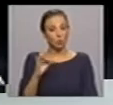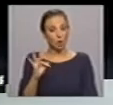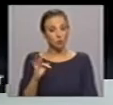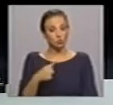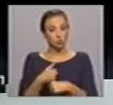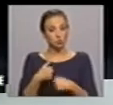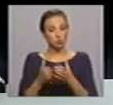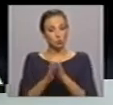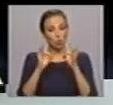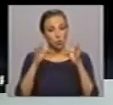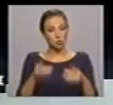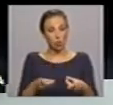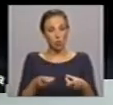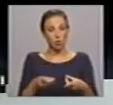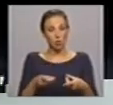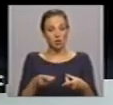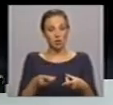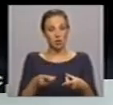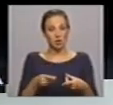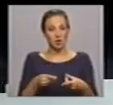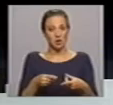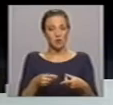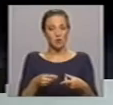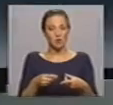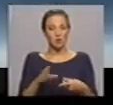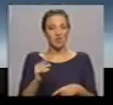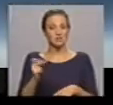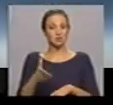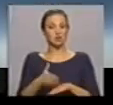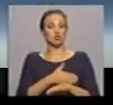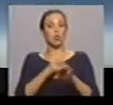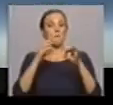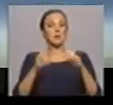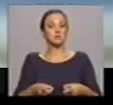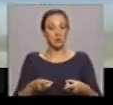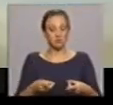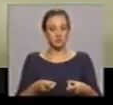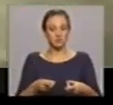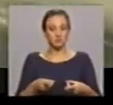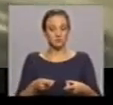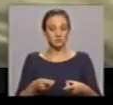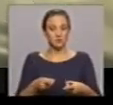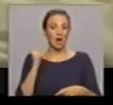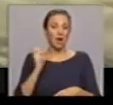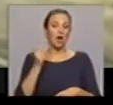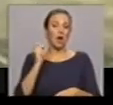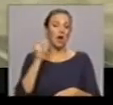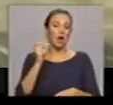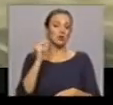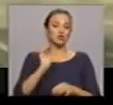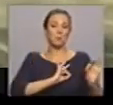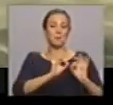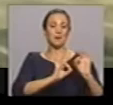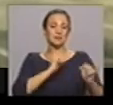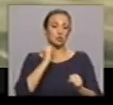mas as missões espaciais começam praticamente uma década antes. Portanto, estamos a falar de décadas de planeamento, de